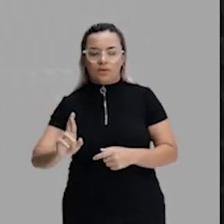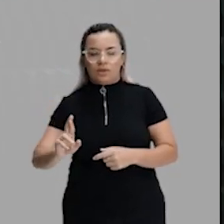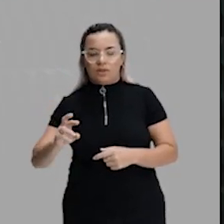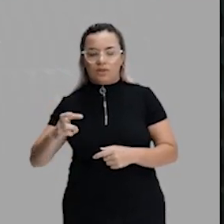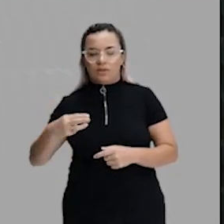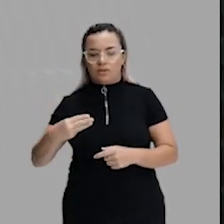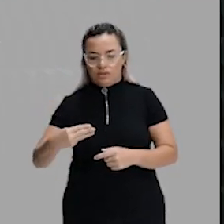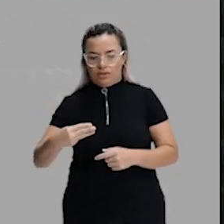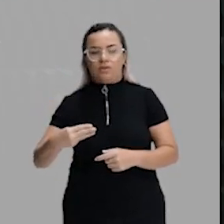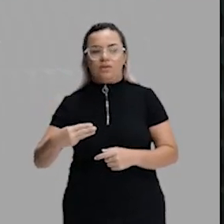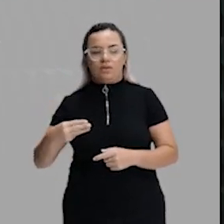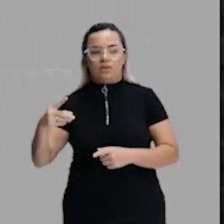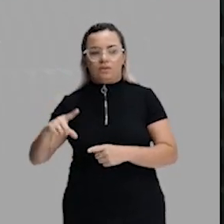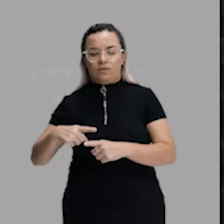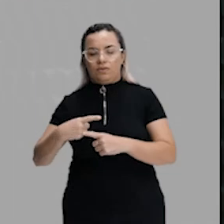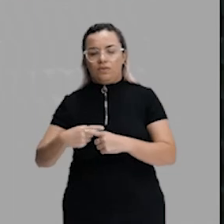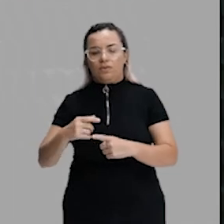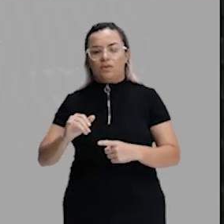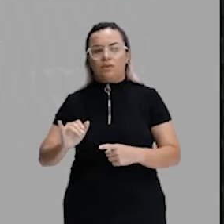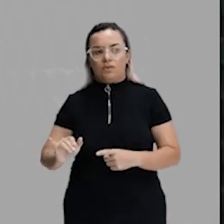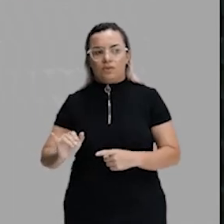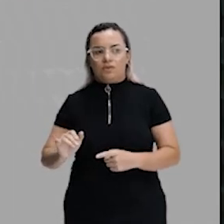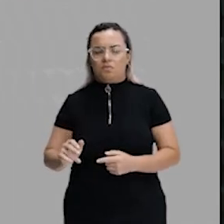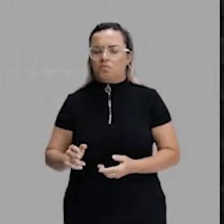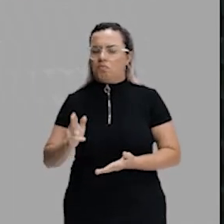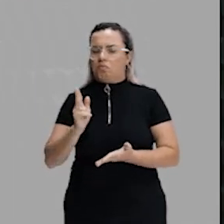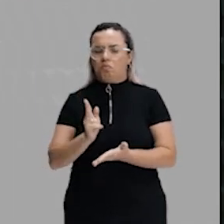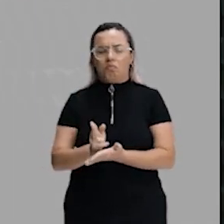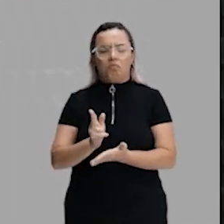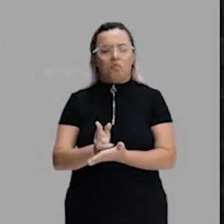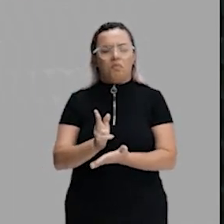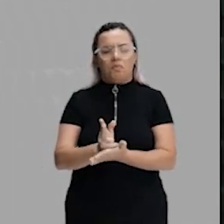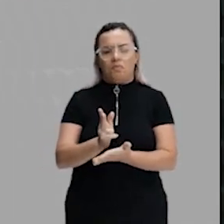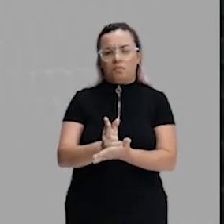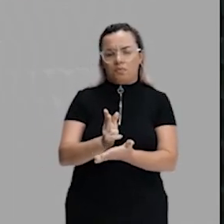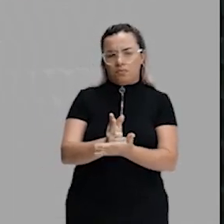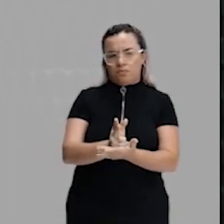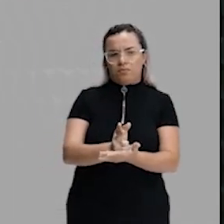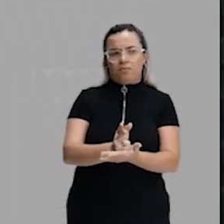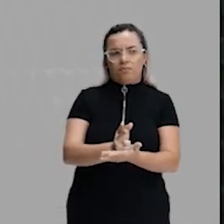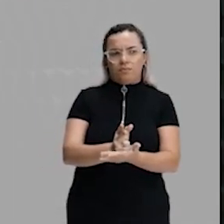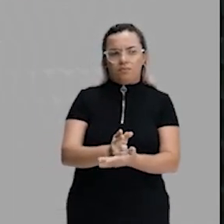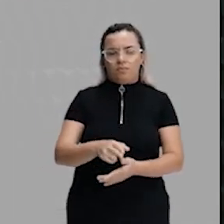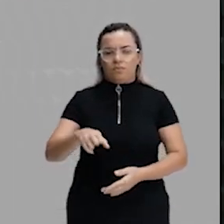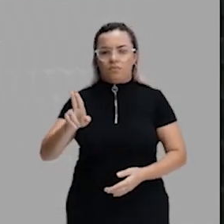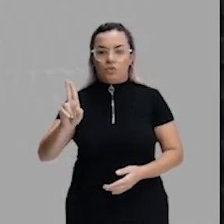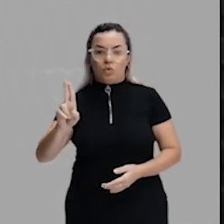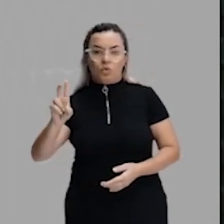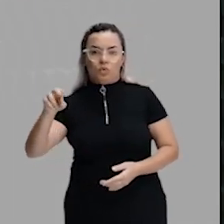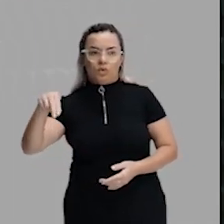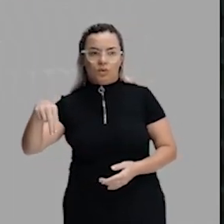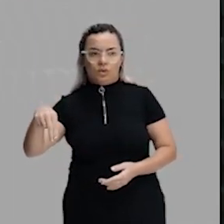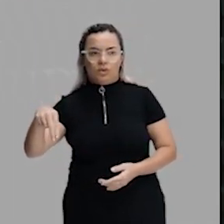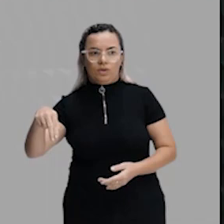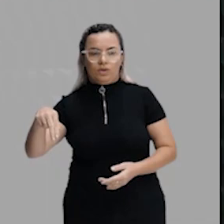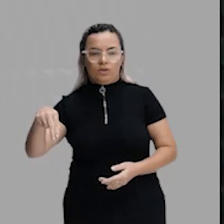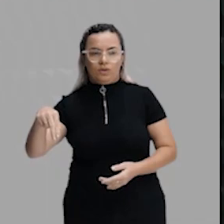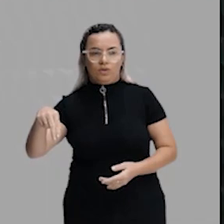né? Isso, se nós continuarmos aqui, né, até o N, né, uma quantidade